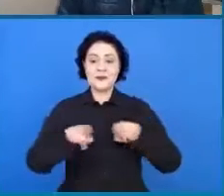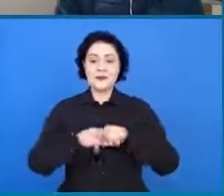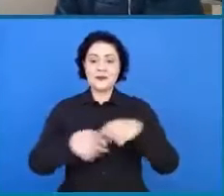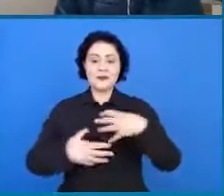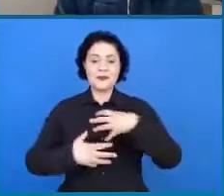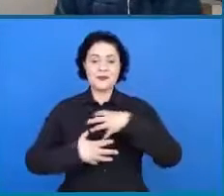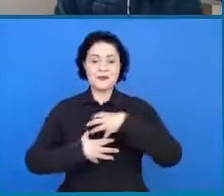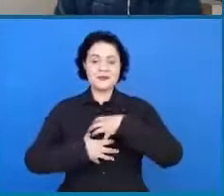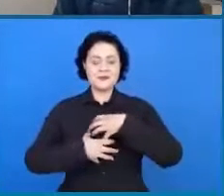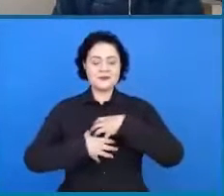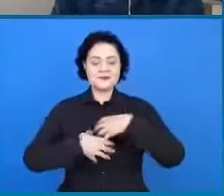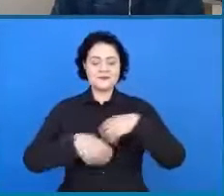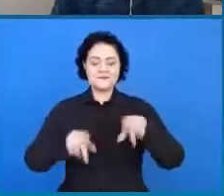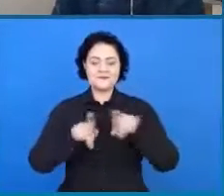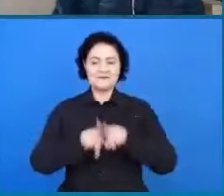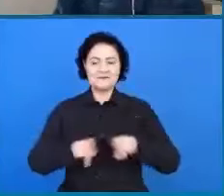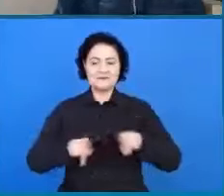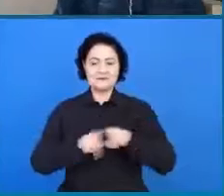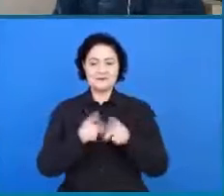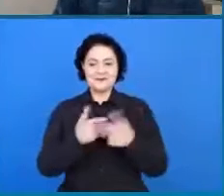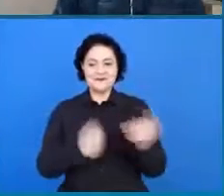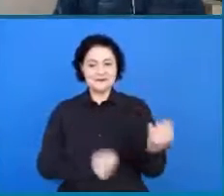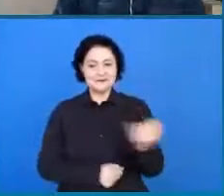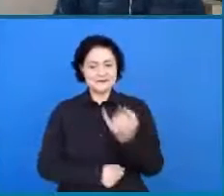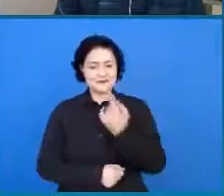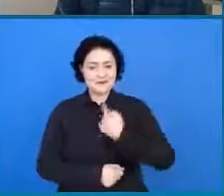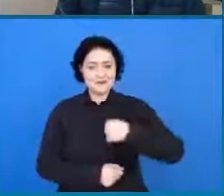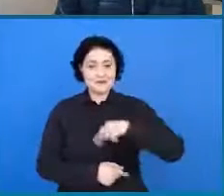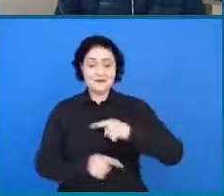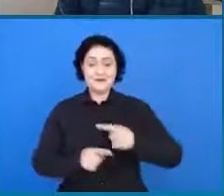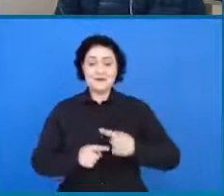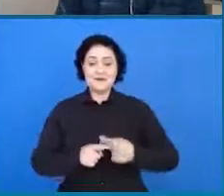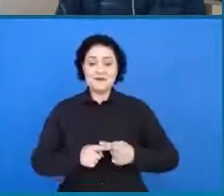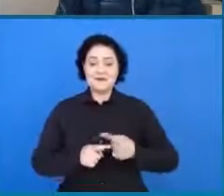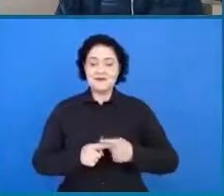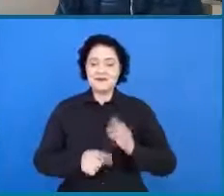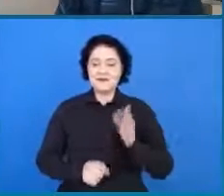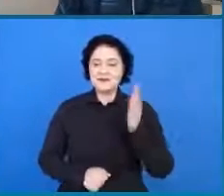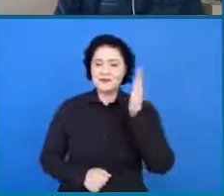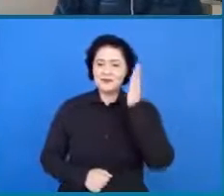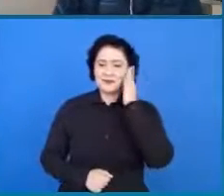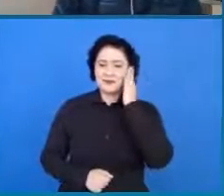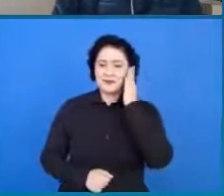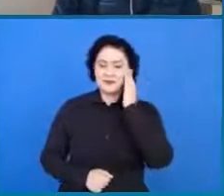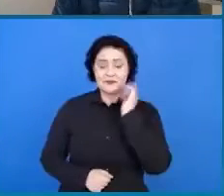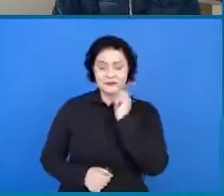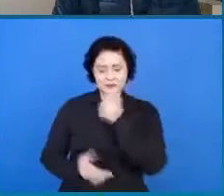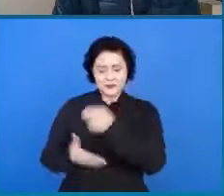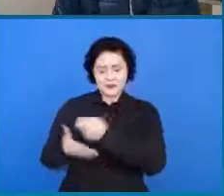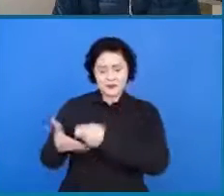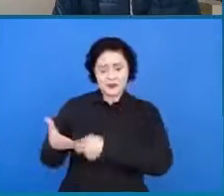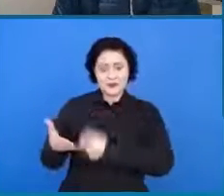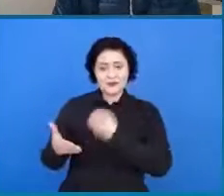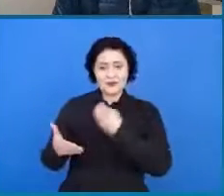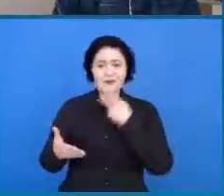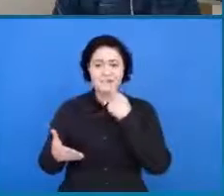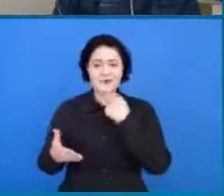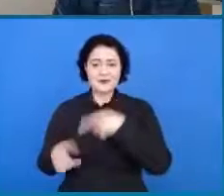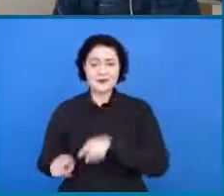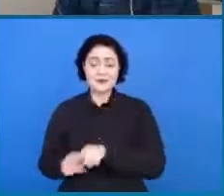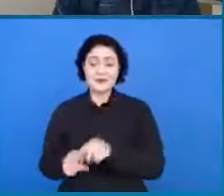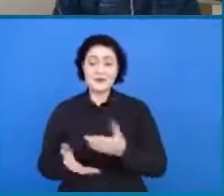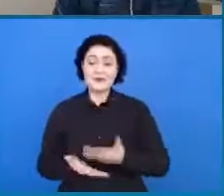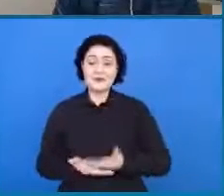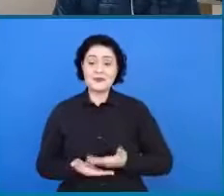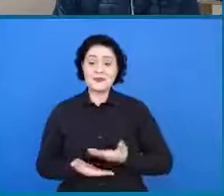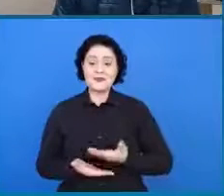sentimos a mesma coisa quanto ela é importante para nós Porque nós sabemos que quando nós escrevermos ou quando falamos fazemos